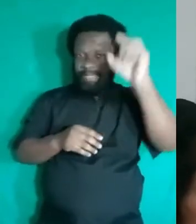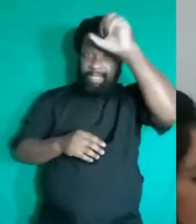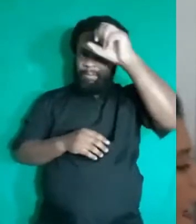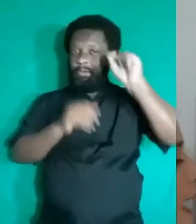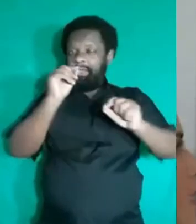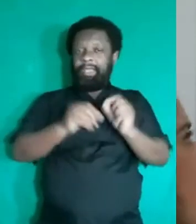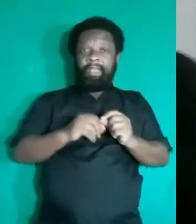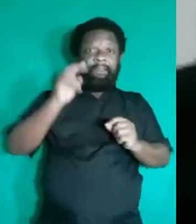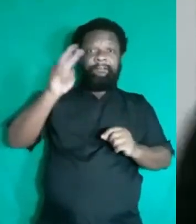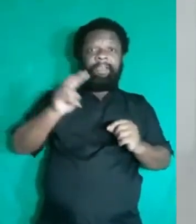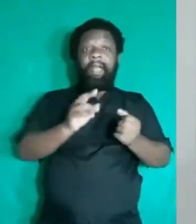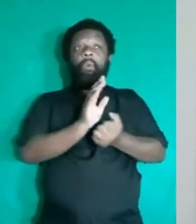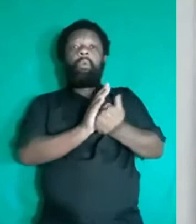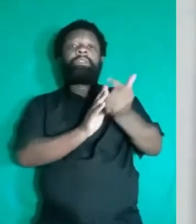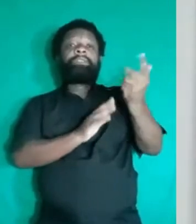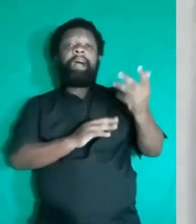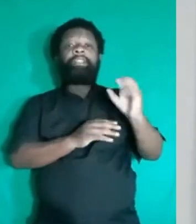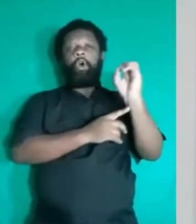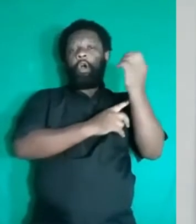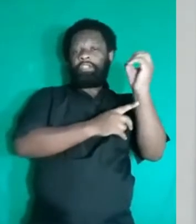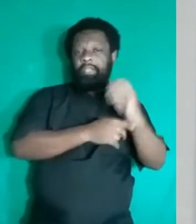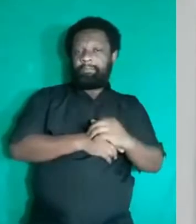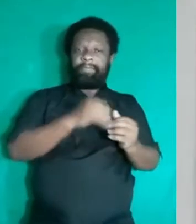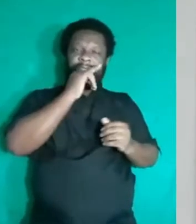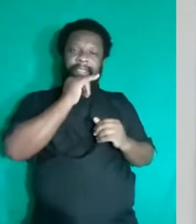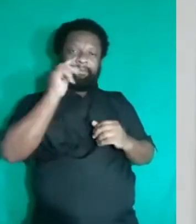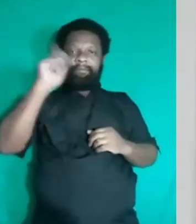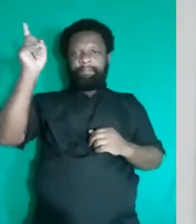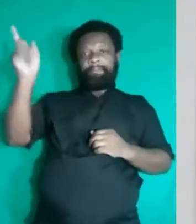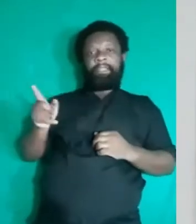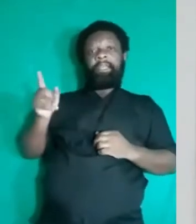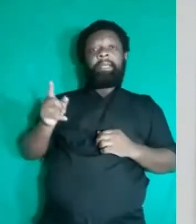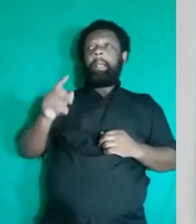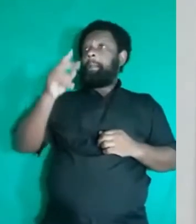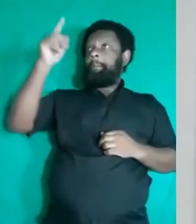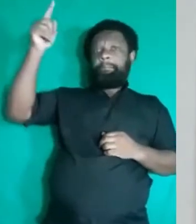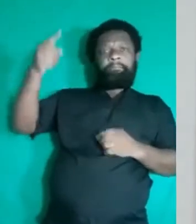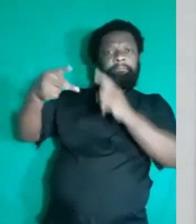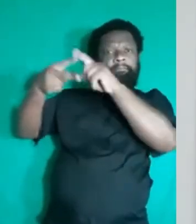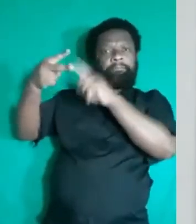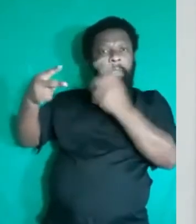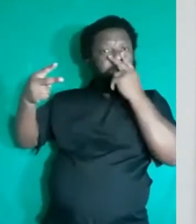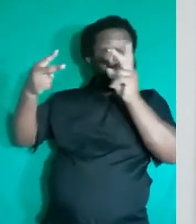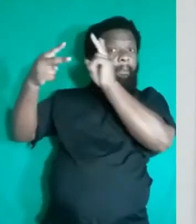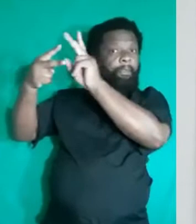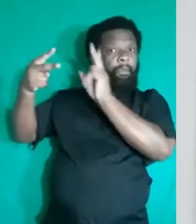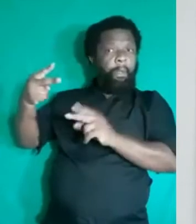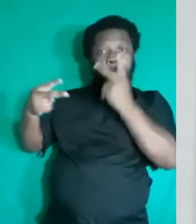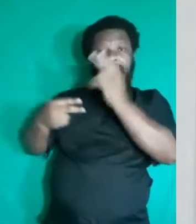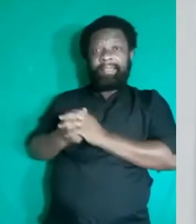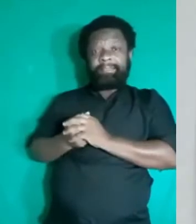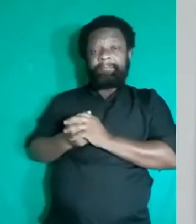com a menor carga. E qual é a dica que eu dou para vocês, pessoal? Olhem o número de oxigênios. Por exemplo, esses dois ácidos aqui